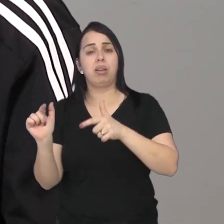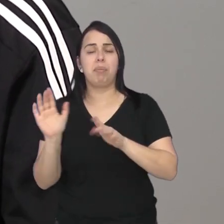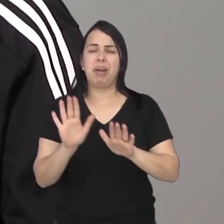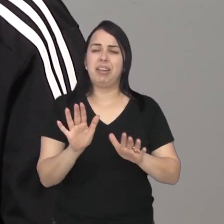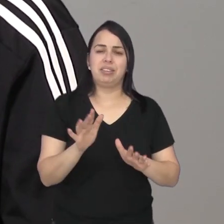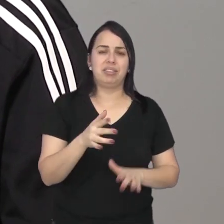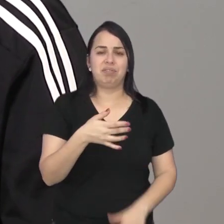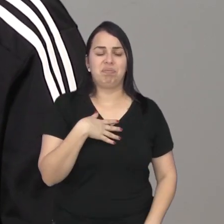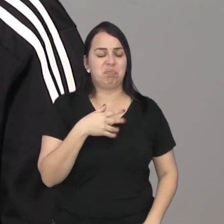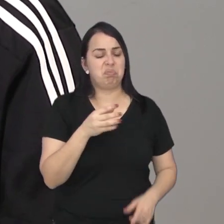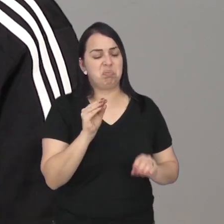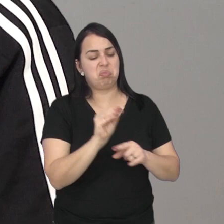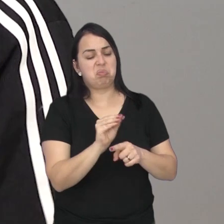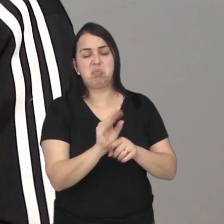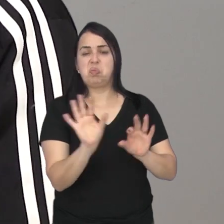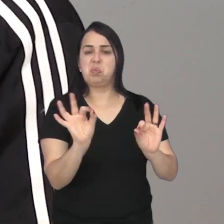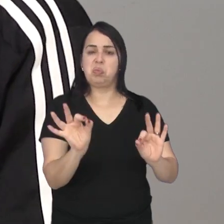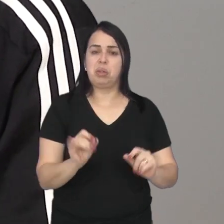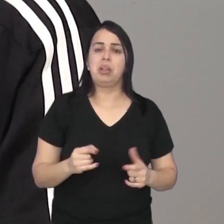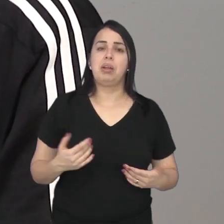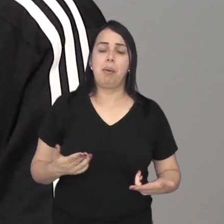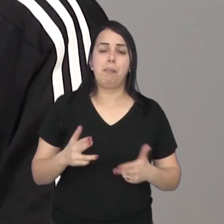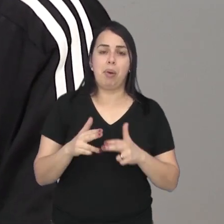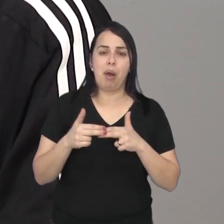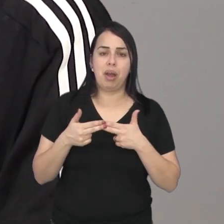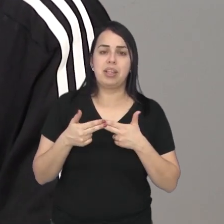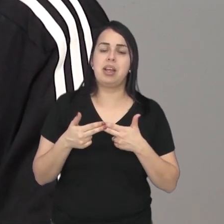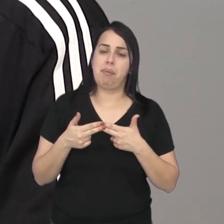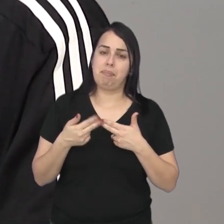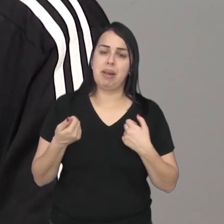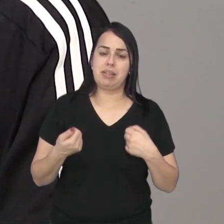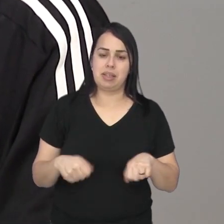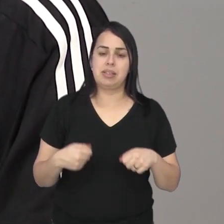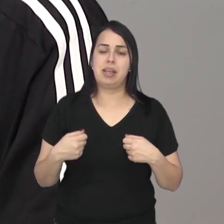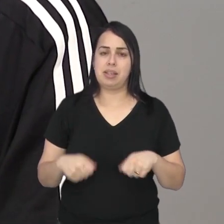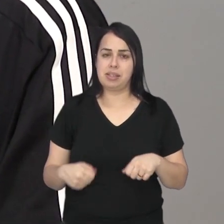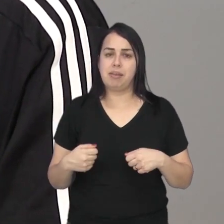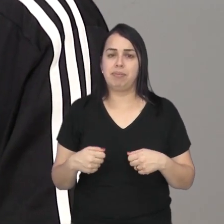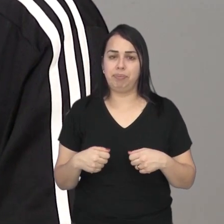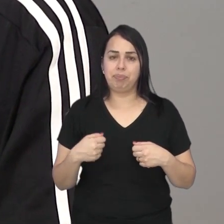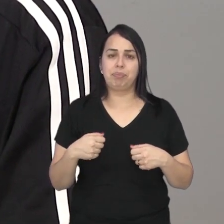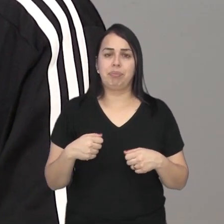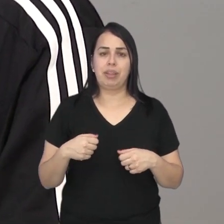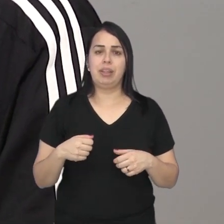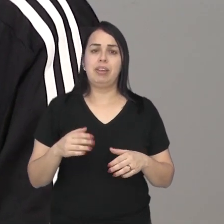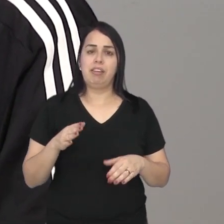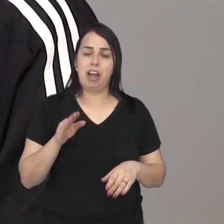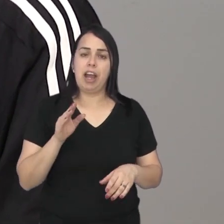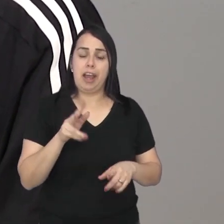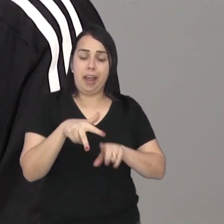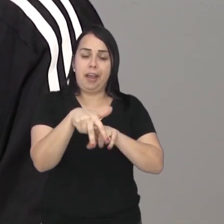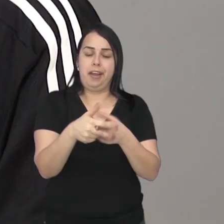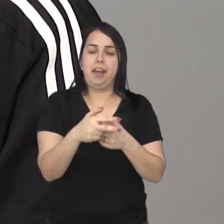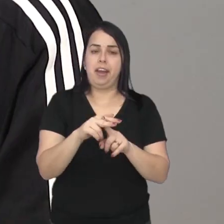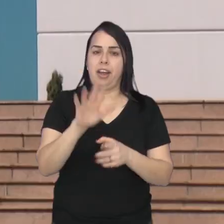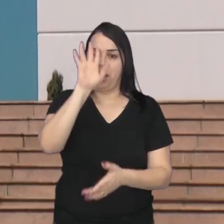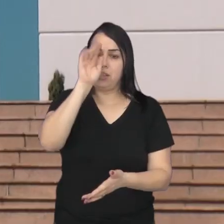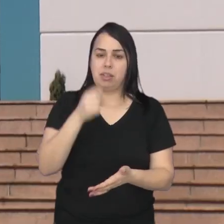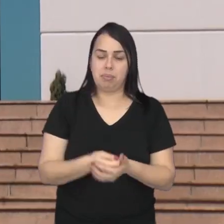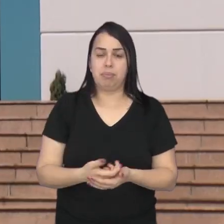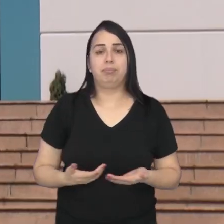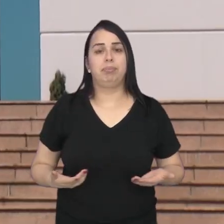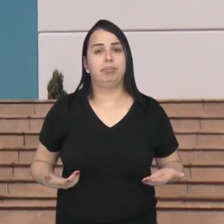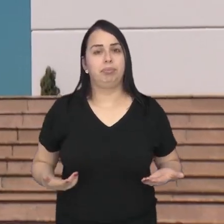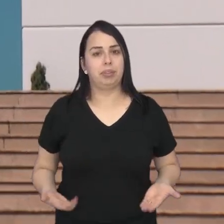o vazamento que tem dentro da sua casa. Então, tudo isso é que precisa ser atacado, ser corrigido.